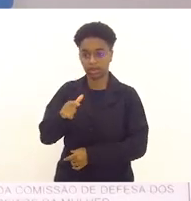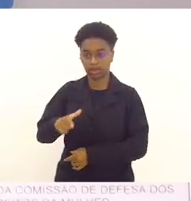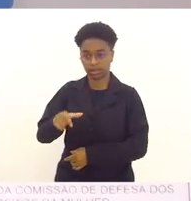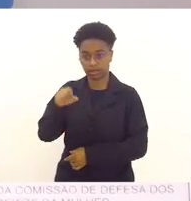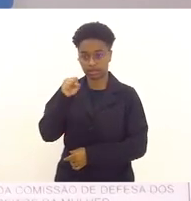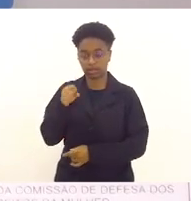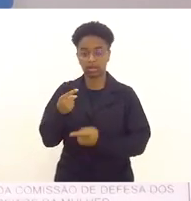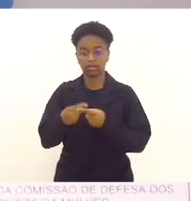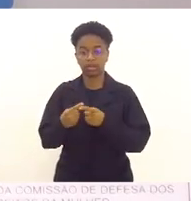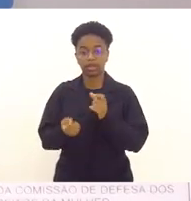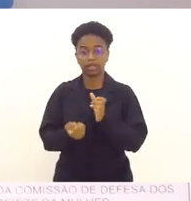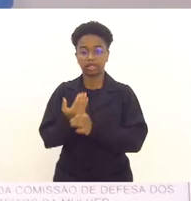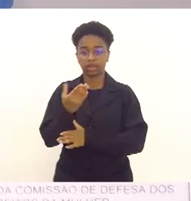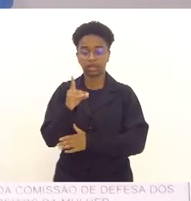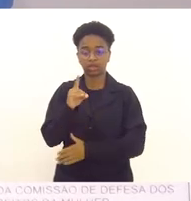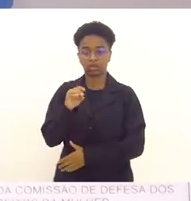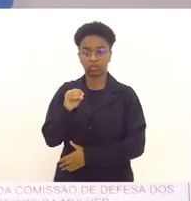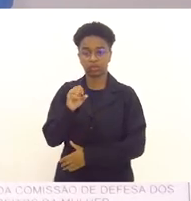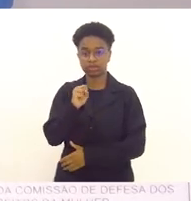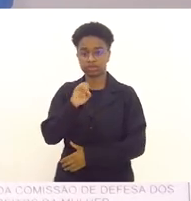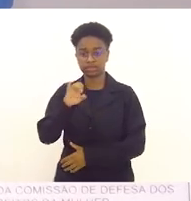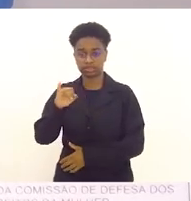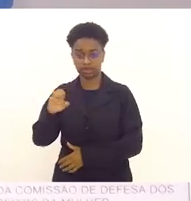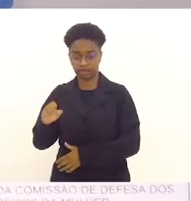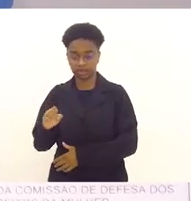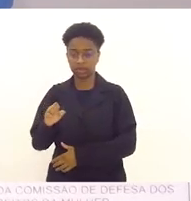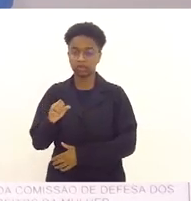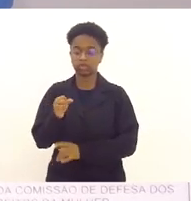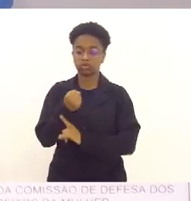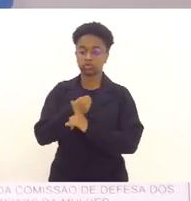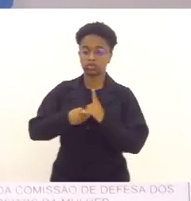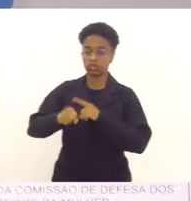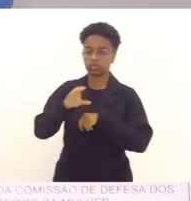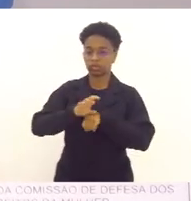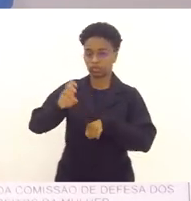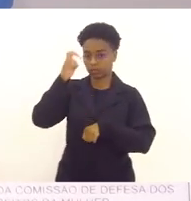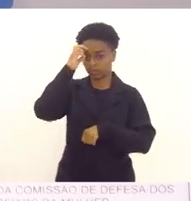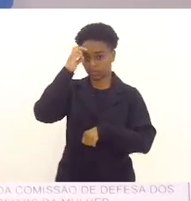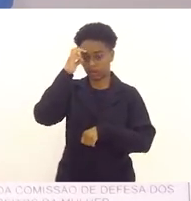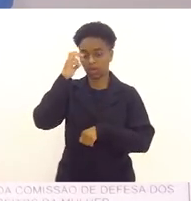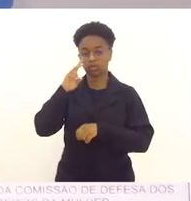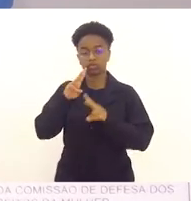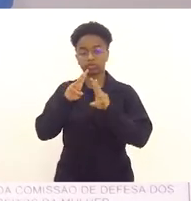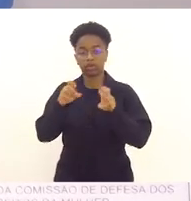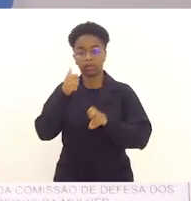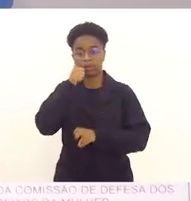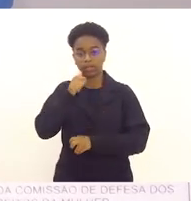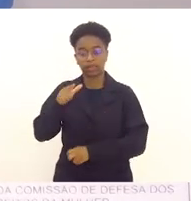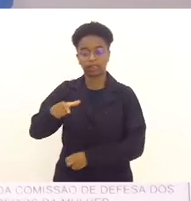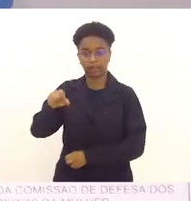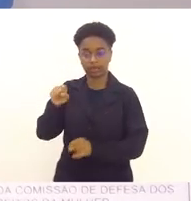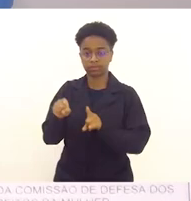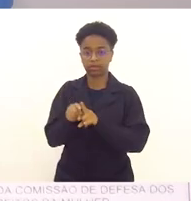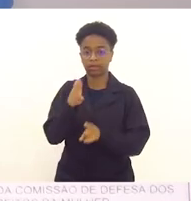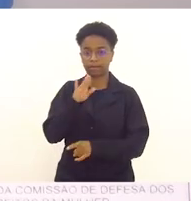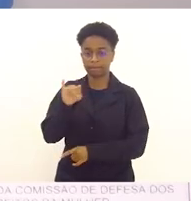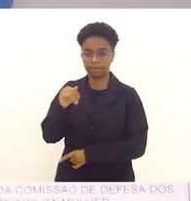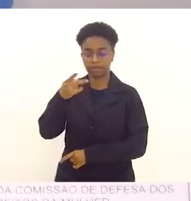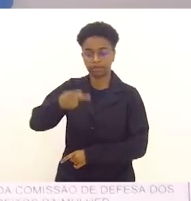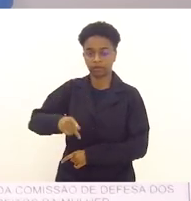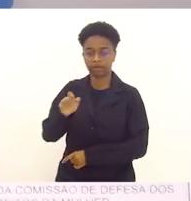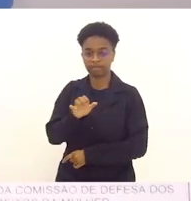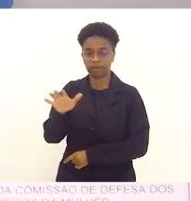que criam dossiê sócio cultural afetivo anual de mulheres lésbicas e bissexuais de favelas